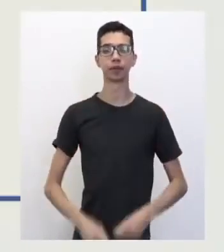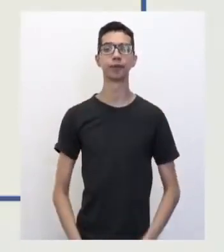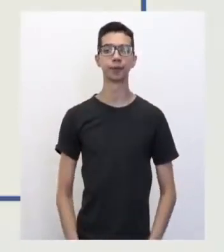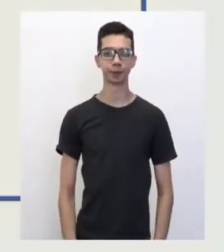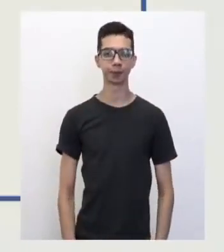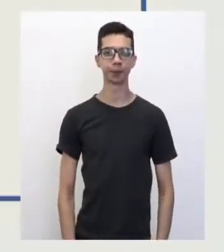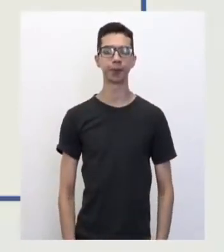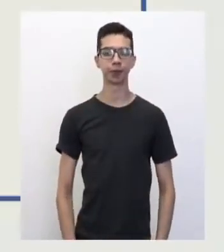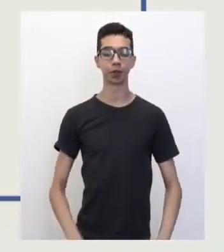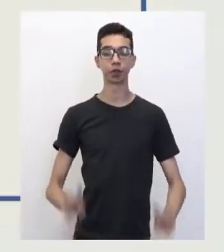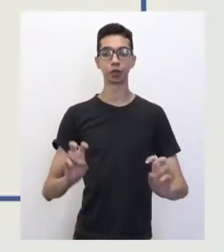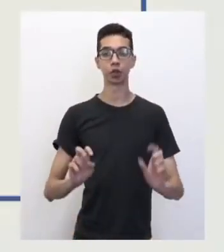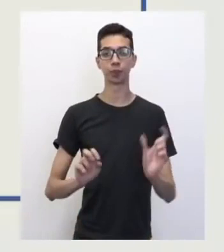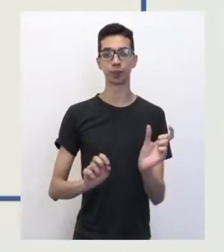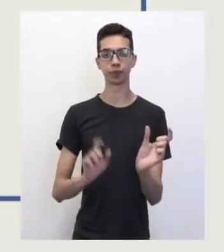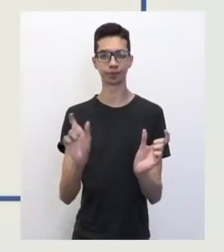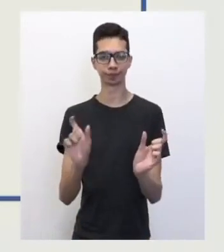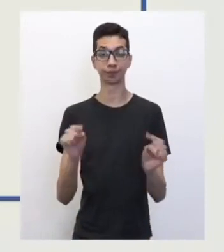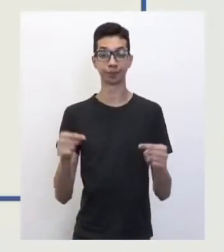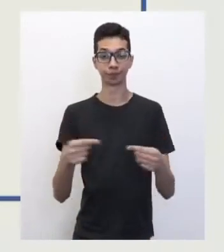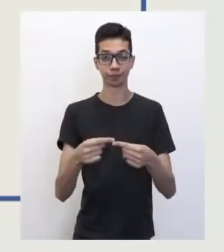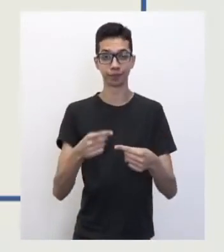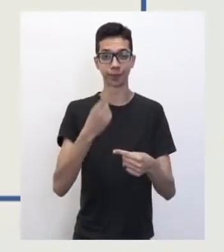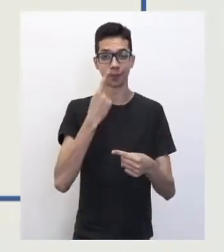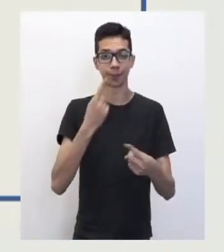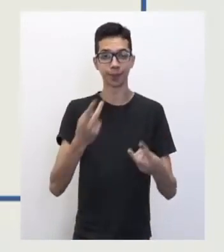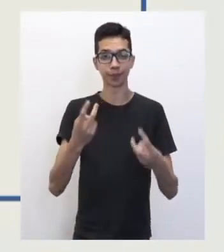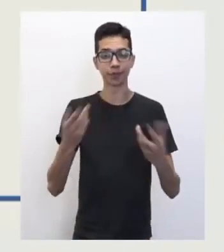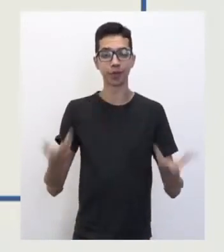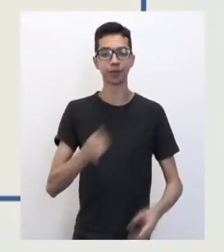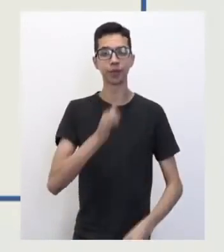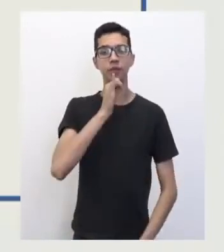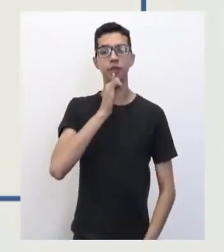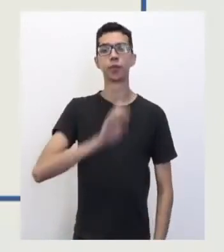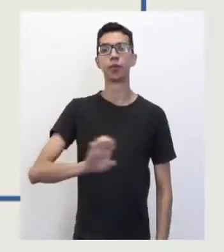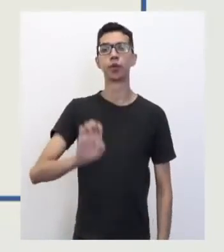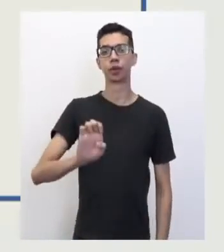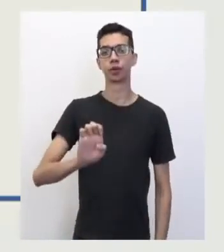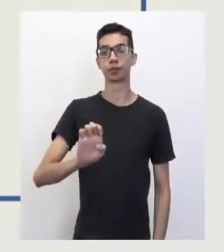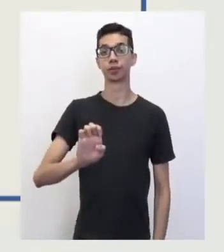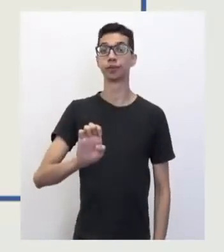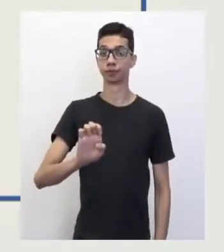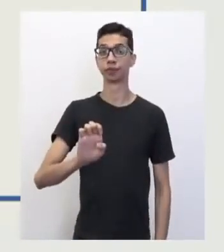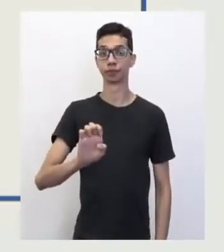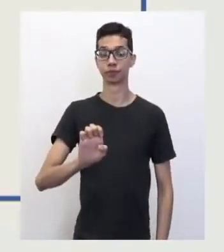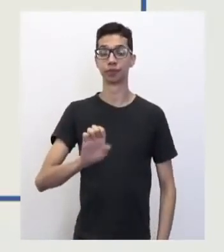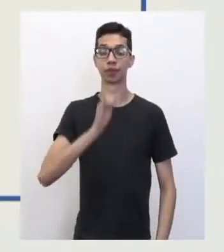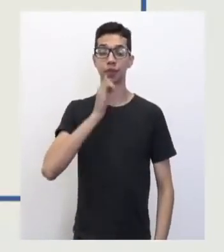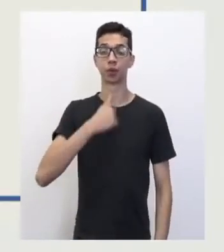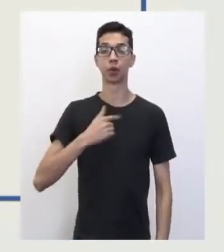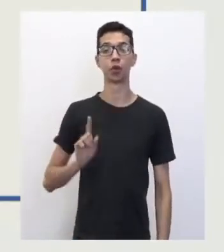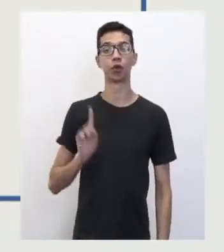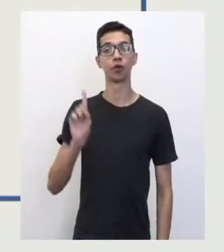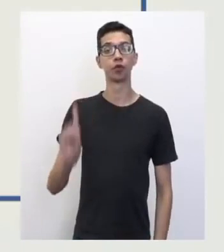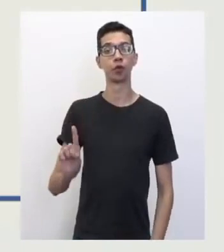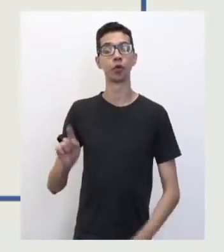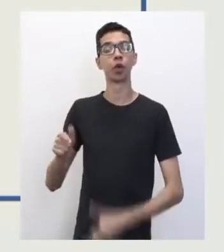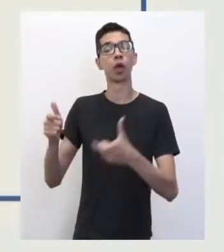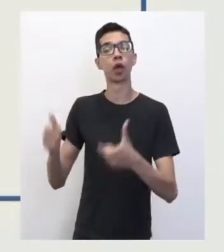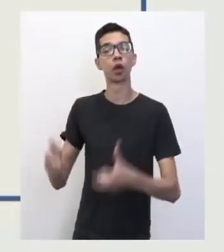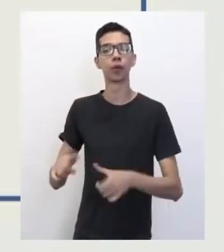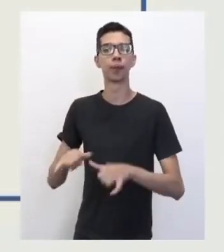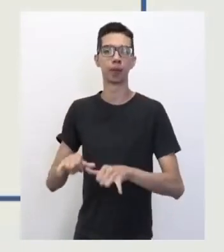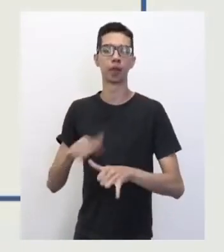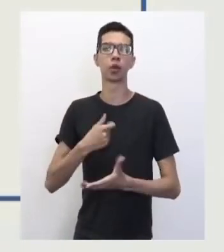desses conectivos, como seria o caso do conectivo E, né? Então fui ao mercado, comprei banana,